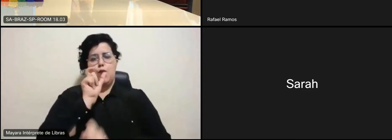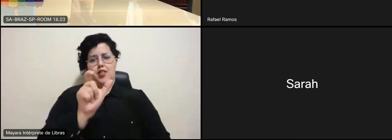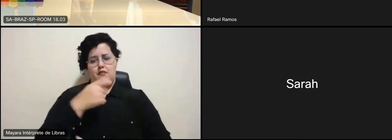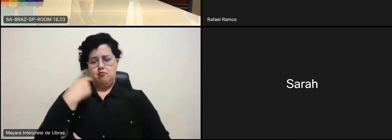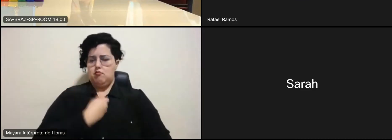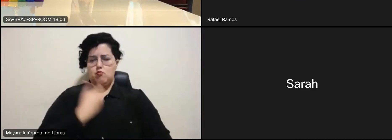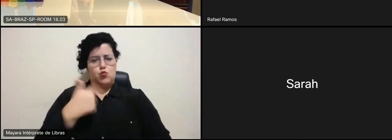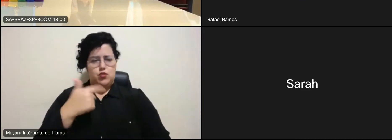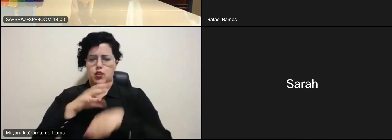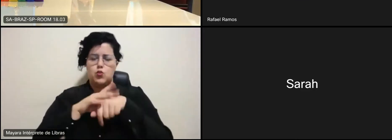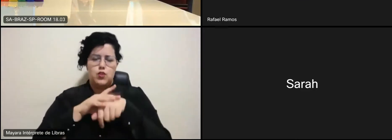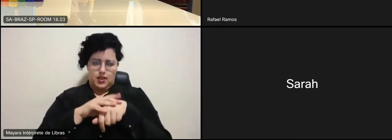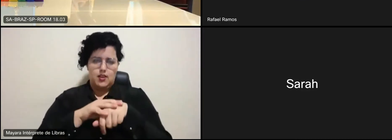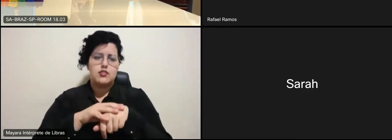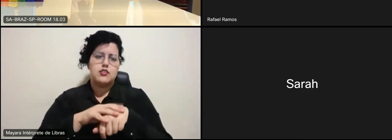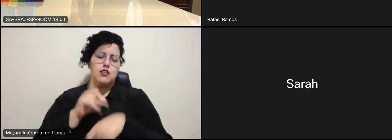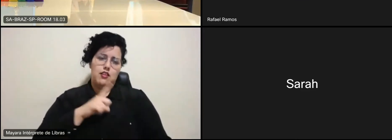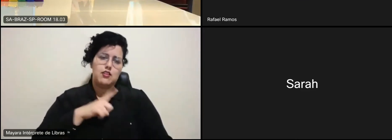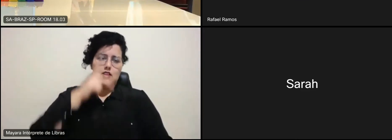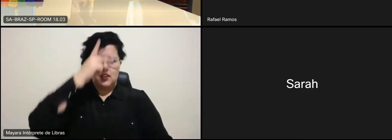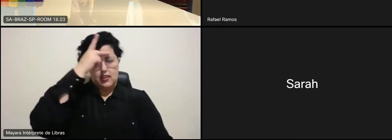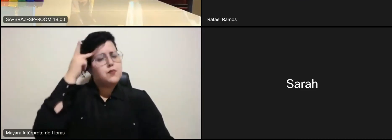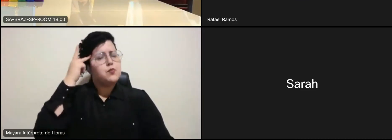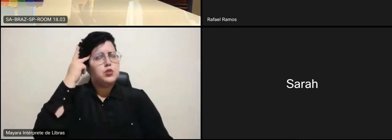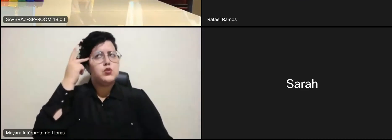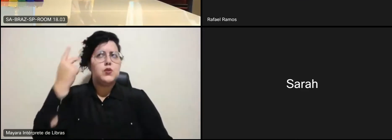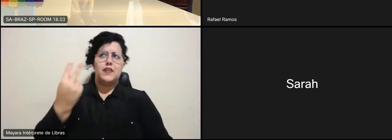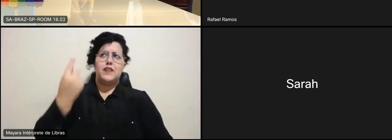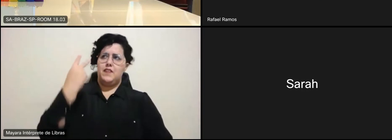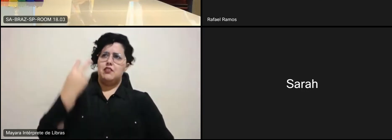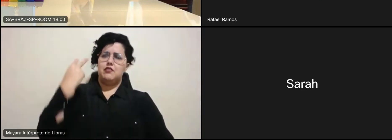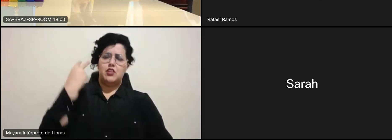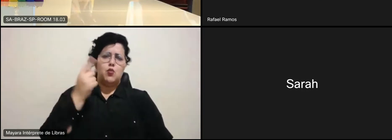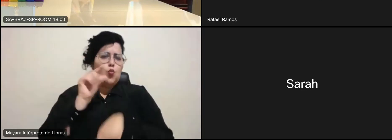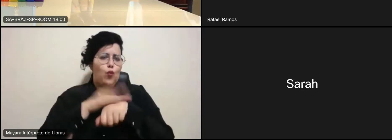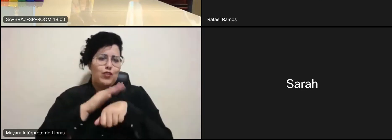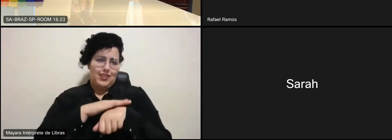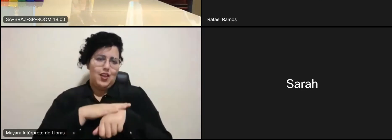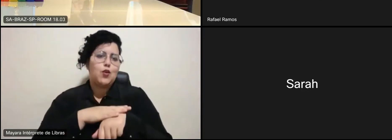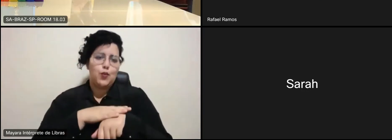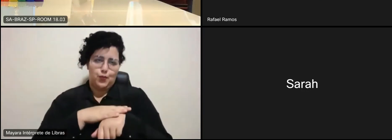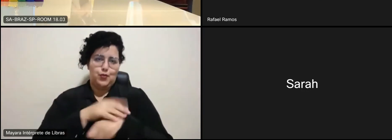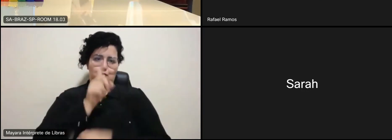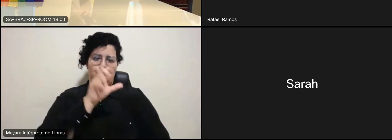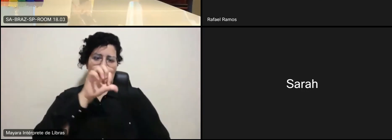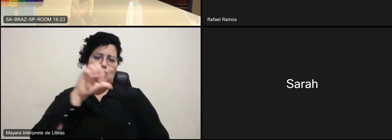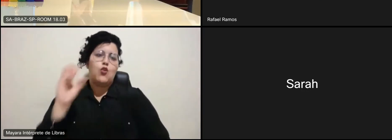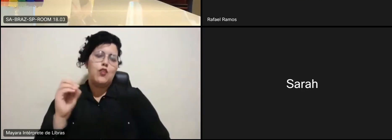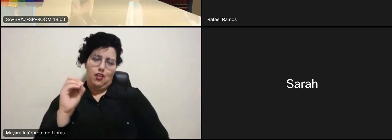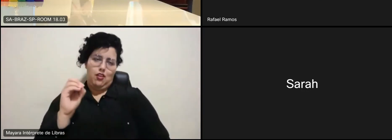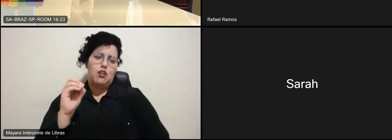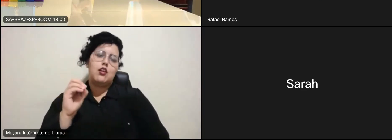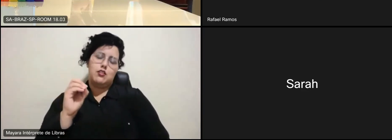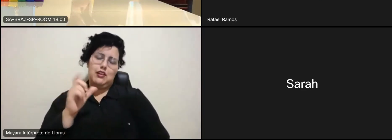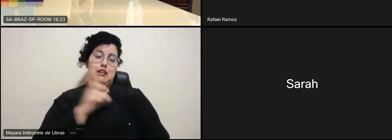90, né? Sou de 93, assim, é muito recente. É muito recente. A gente costuma dizer que, em tese, né, a